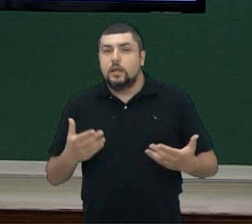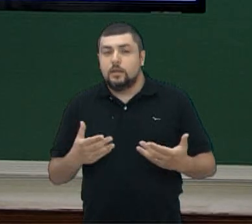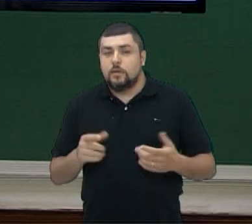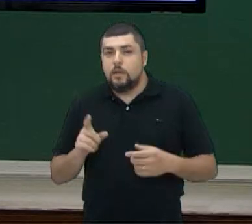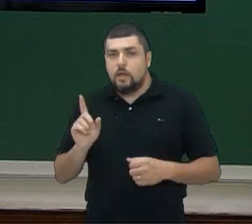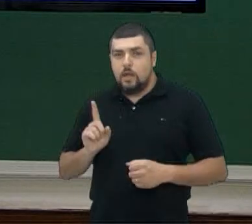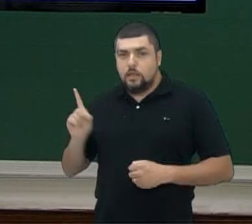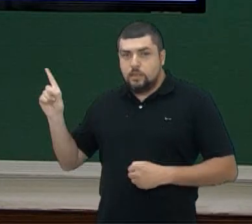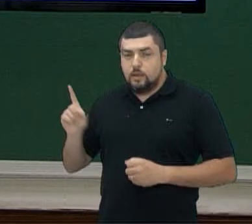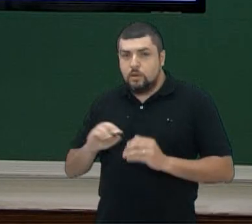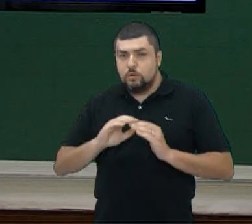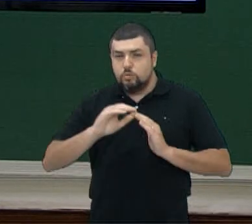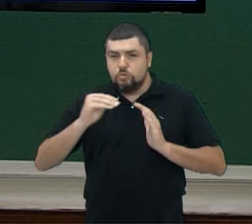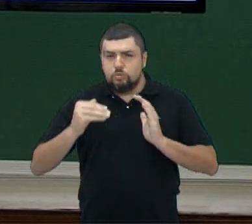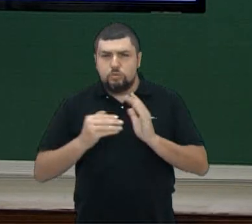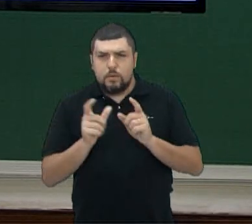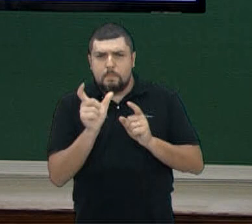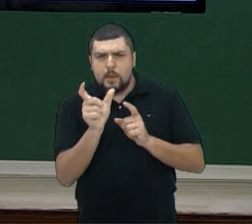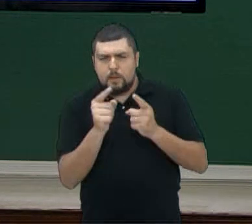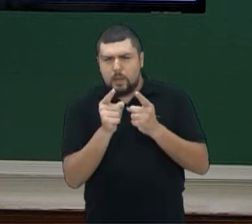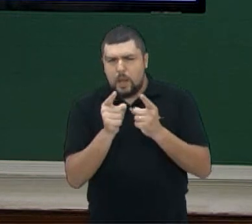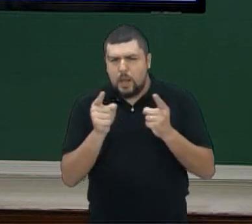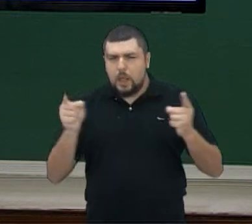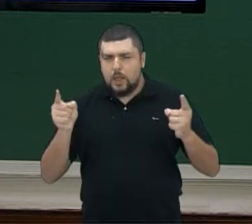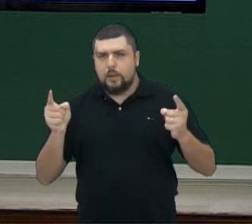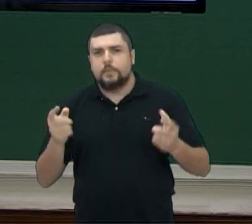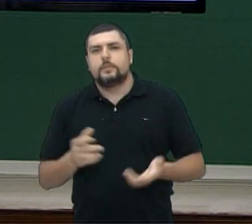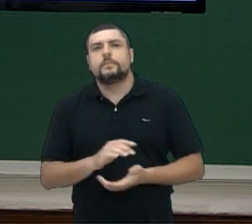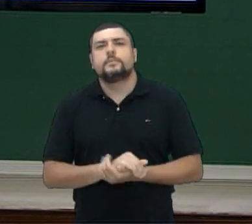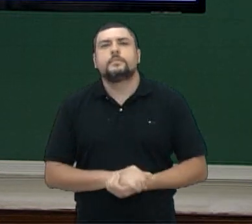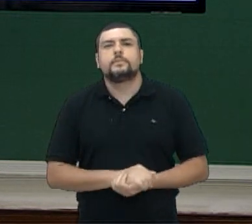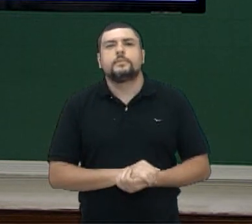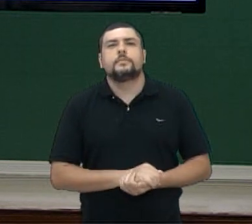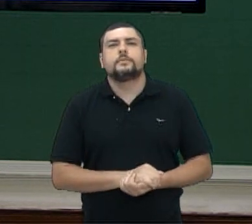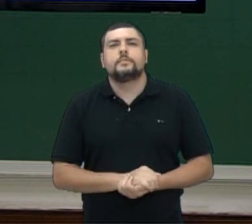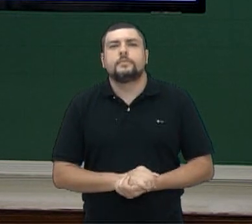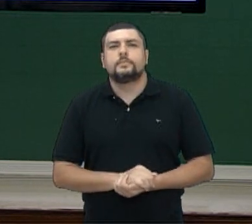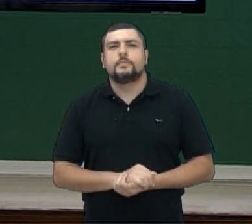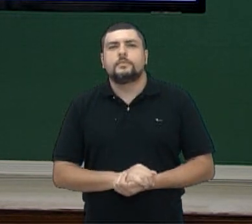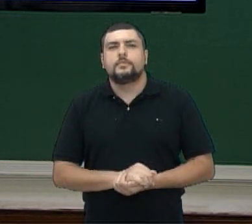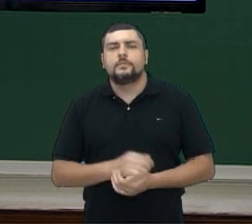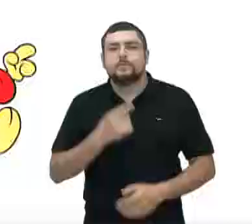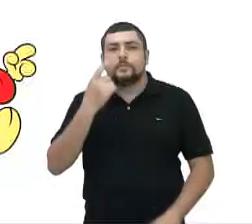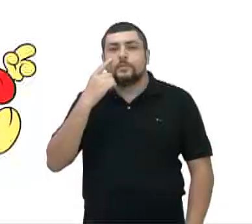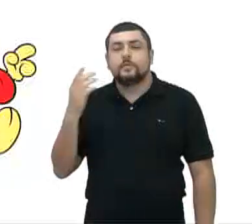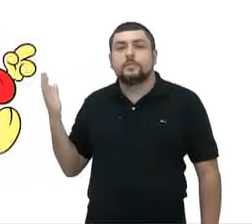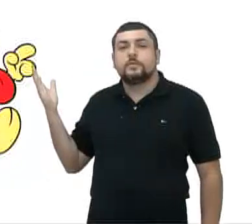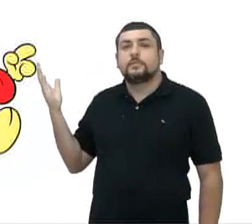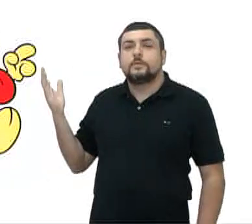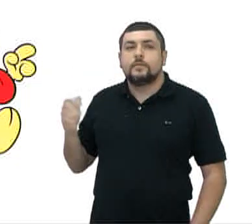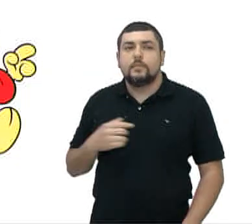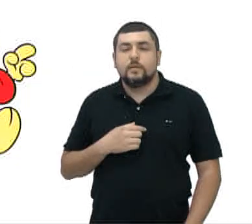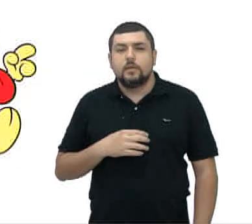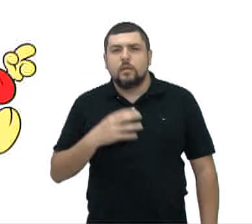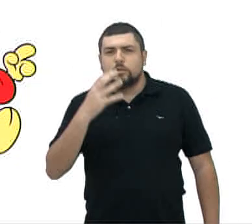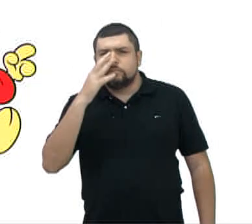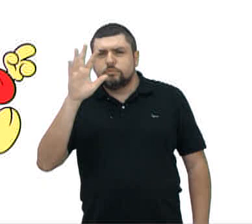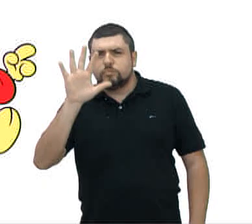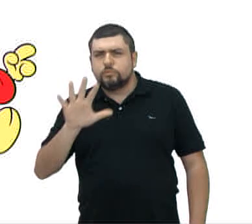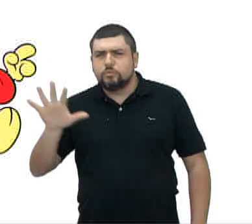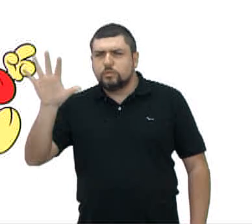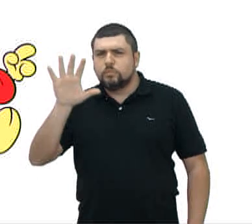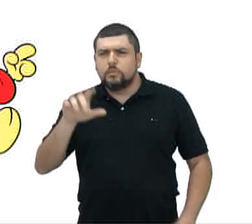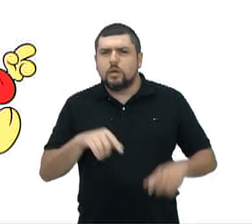eles são adjetivos compridos, beleza? Perfeito. Vamos fazer nosso quiz junto aqui, olha só. Olha as imagens e escolha a